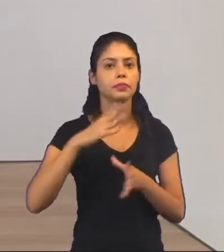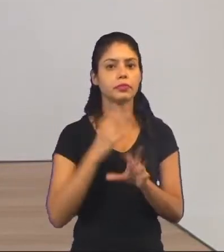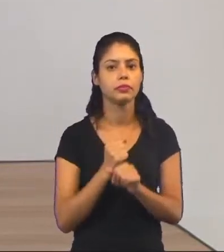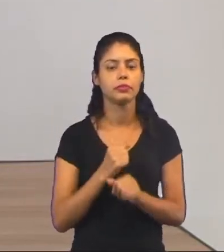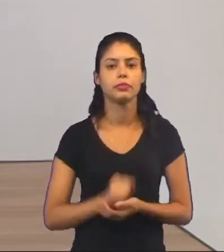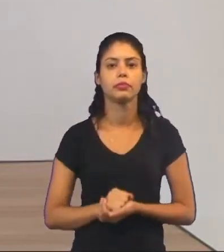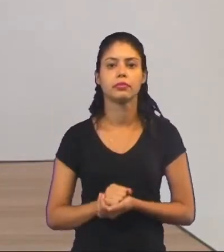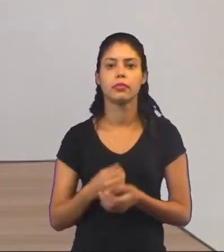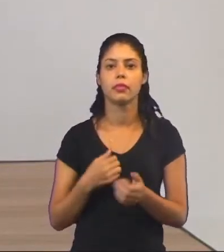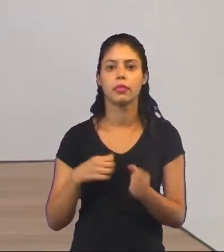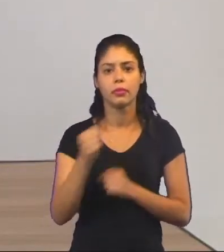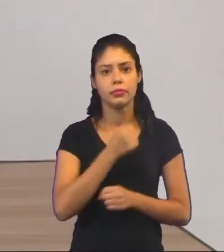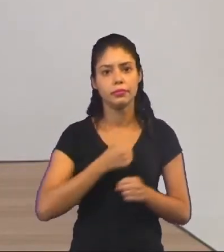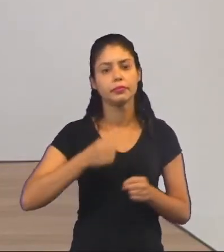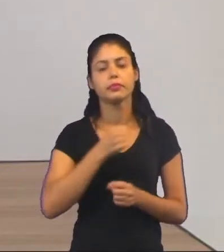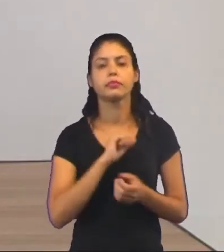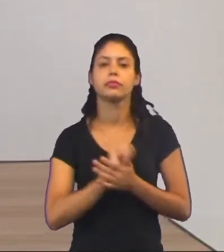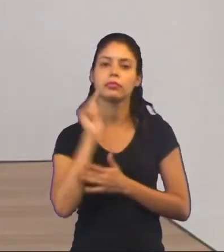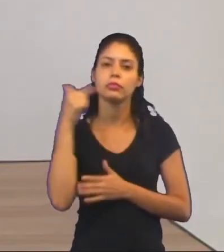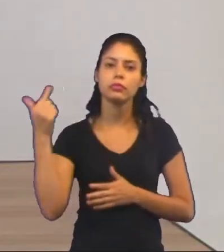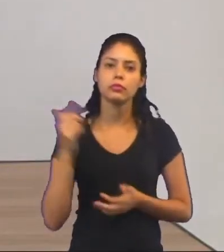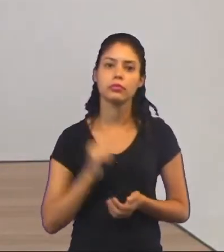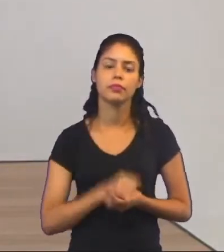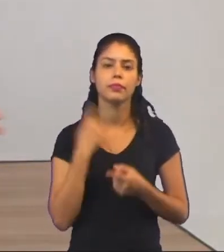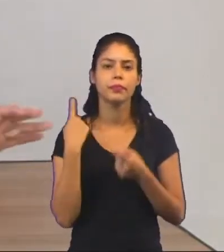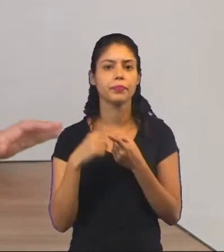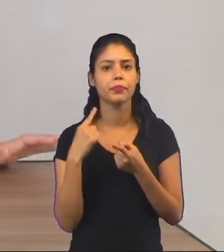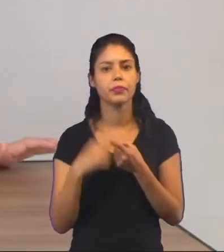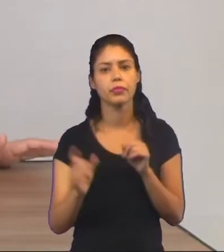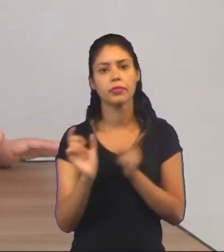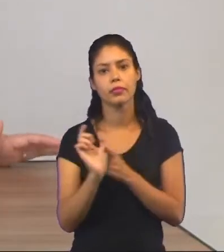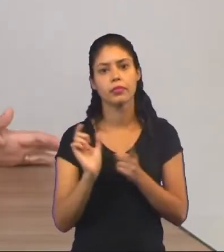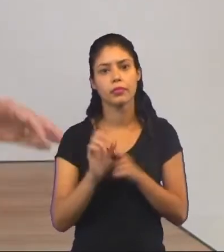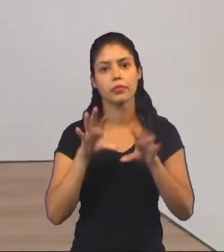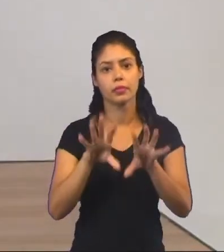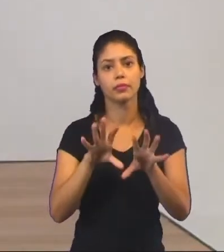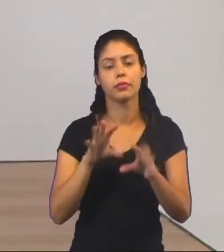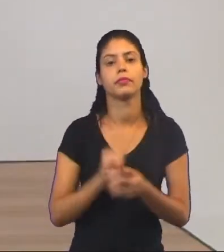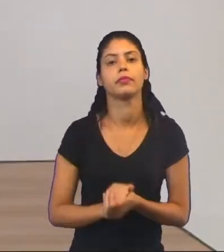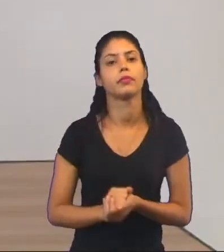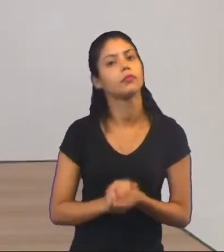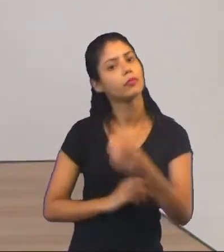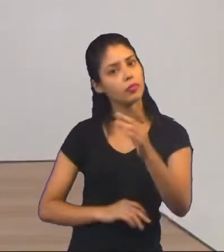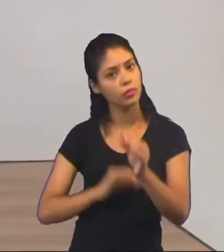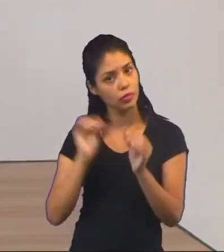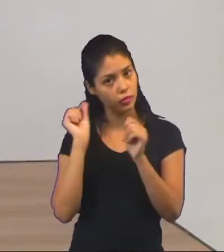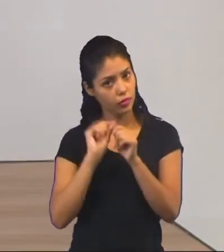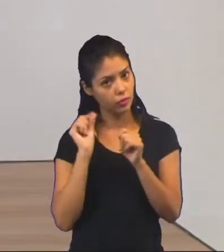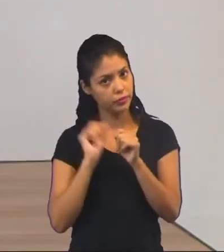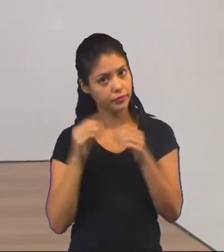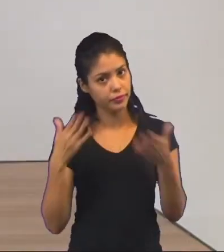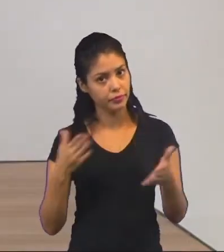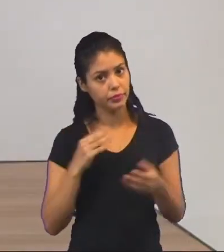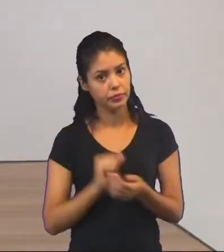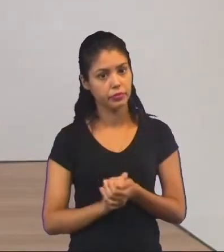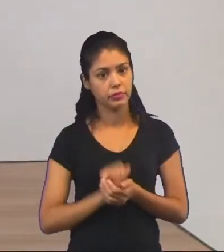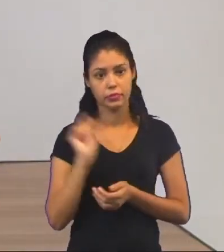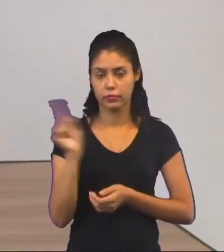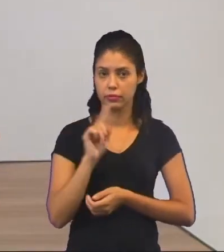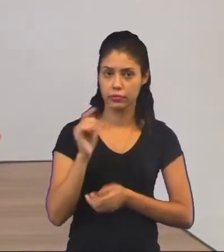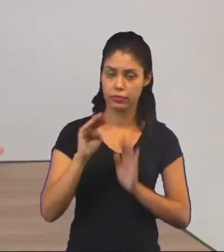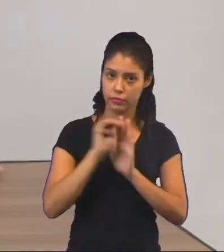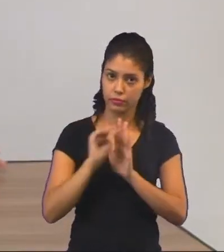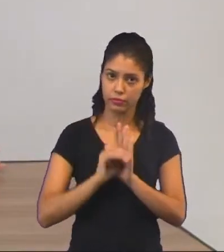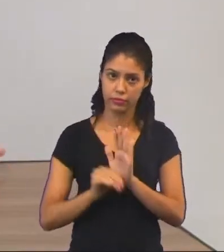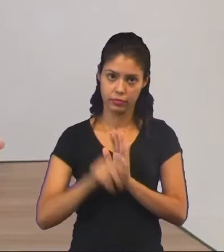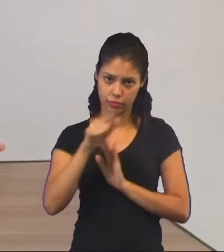adicione, mexa e tantas outras. Mas por que que essas palavras estão ali no modo de fazer e não nos